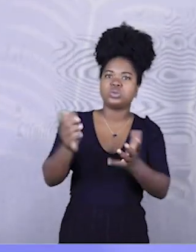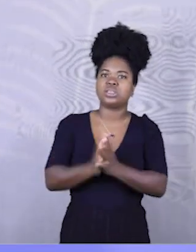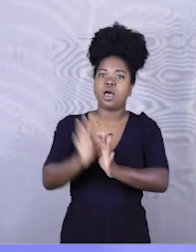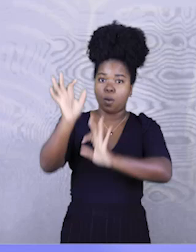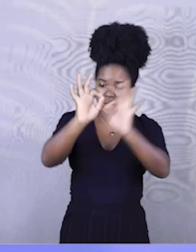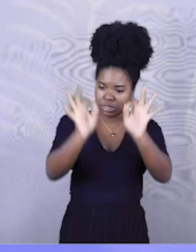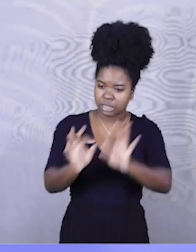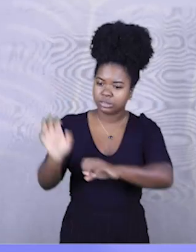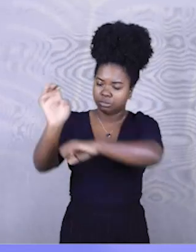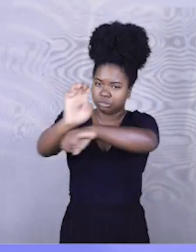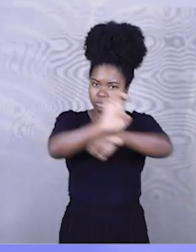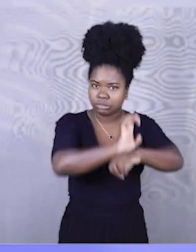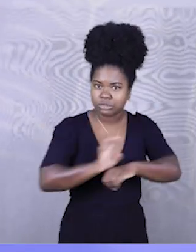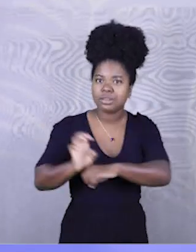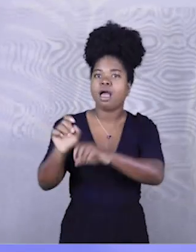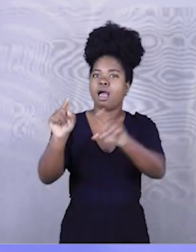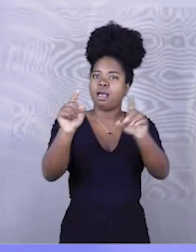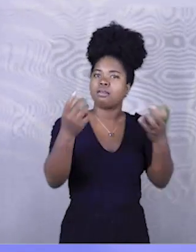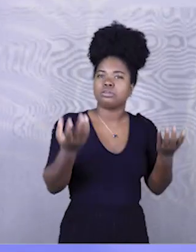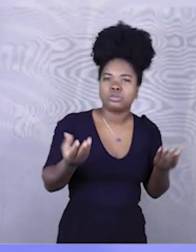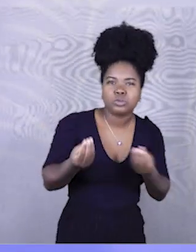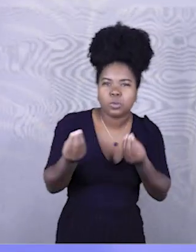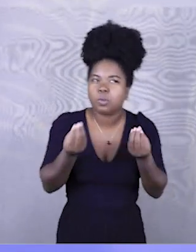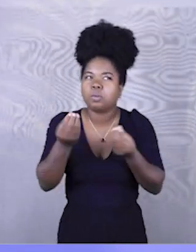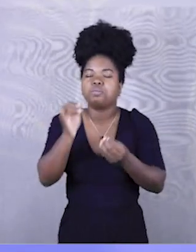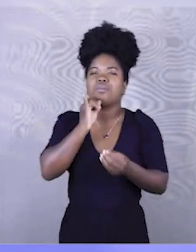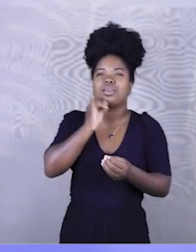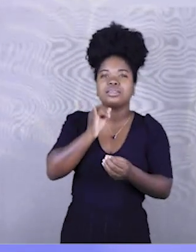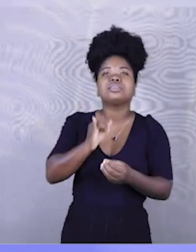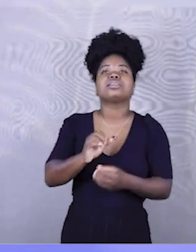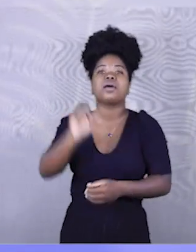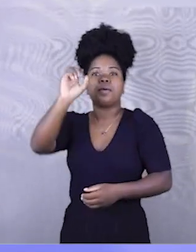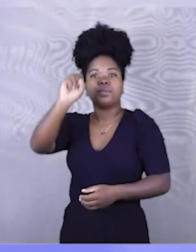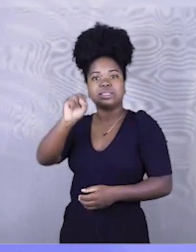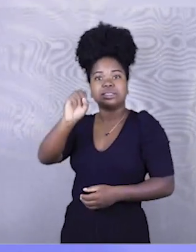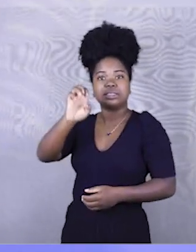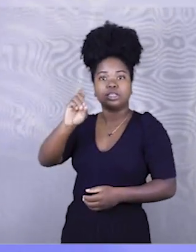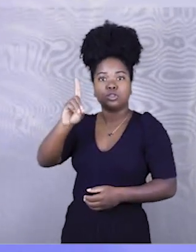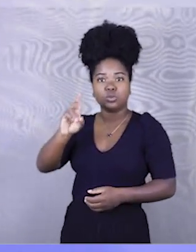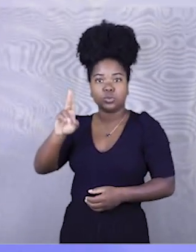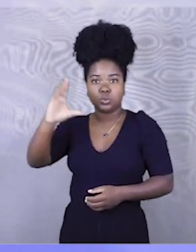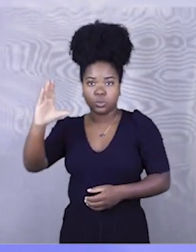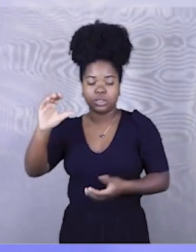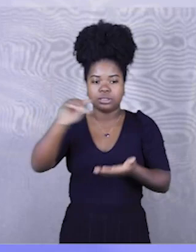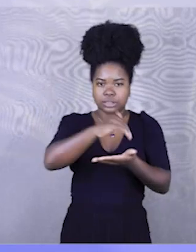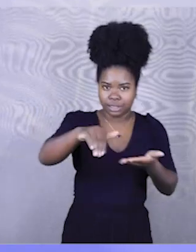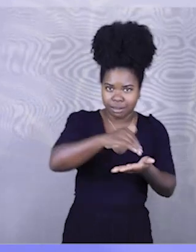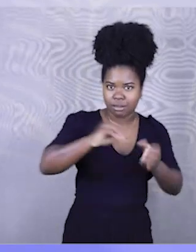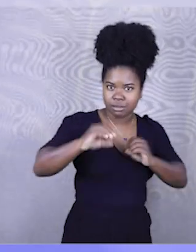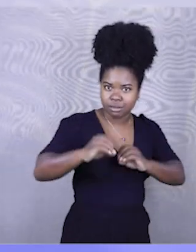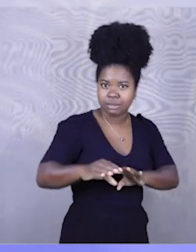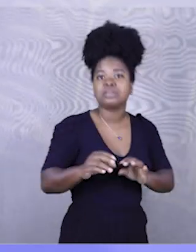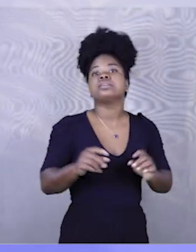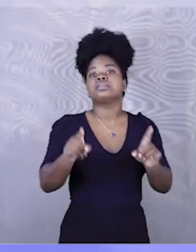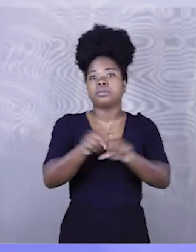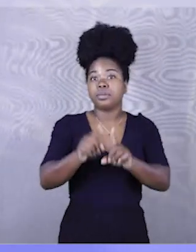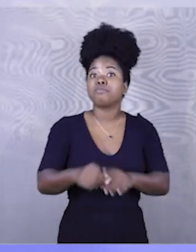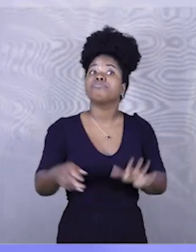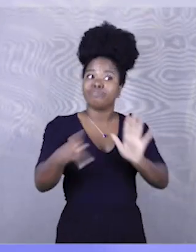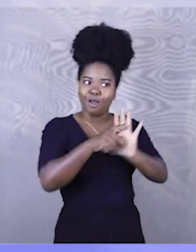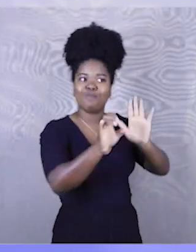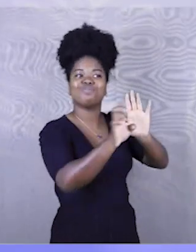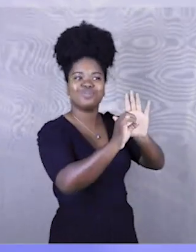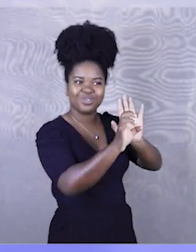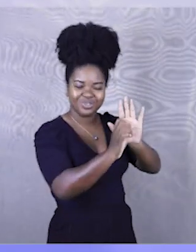ou outras esferas administrativas, como, por exemplo, a SEDUC e o próprio IEMA, né, do qual o Cauã faz parte,